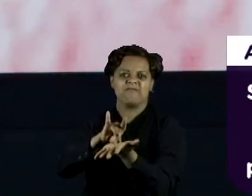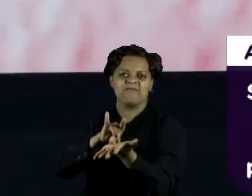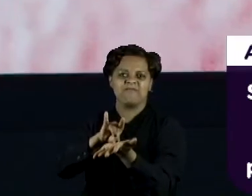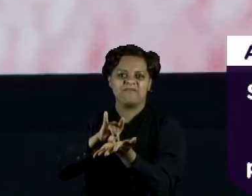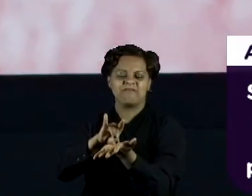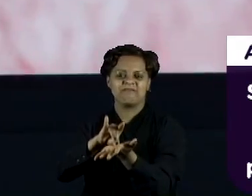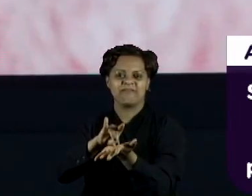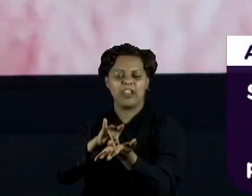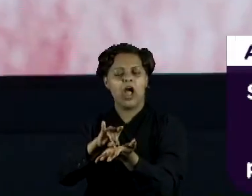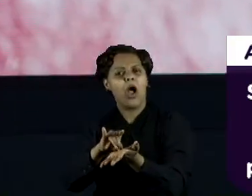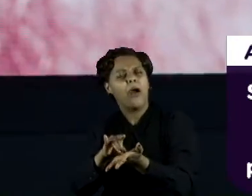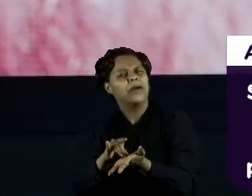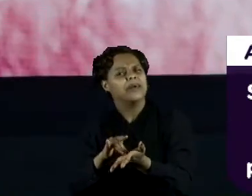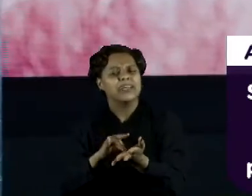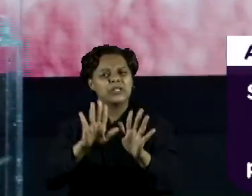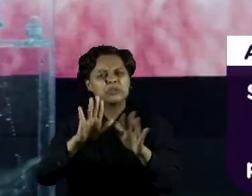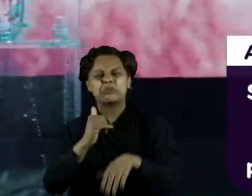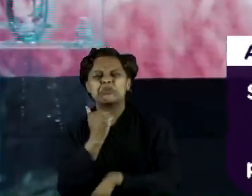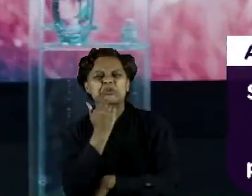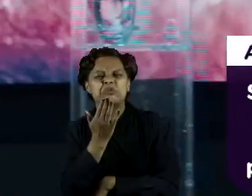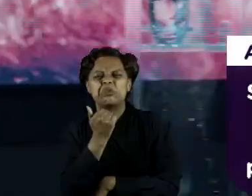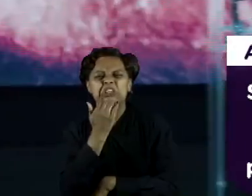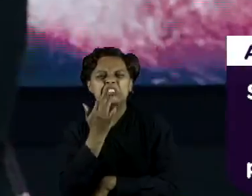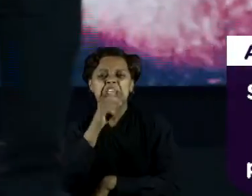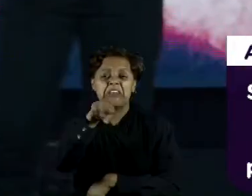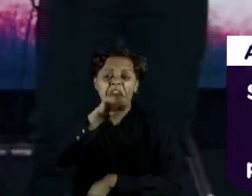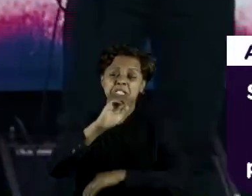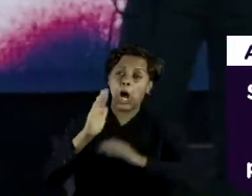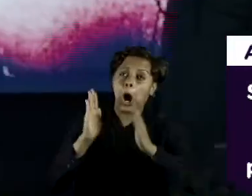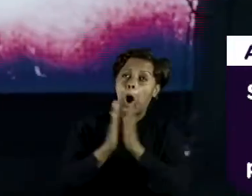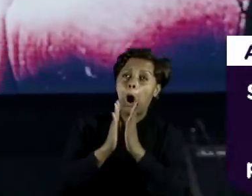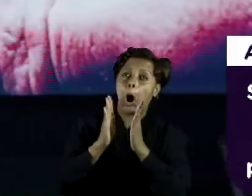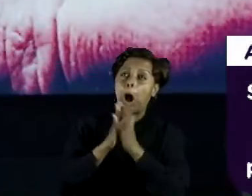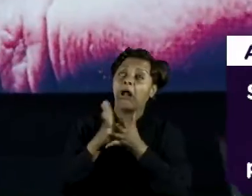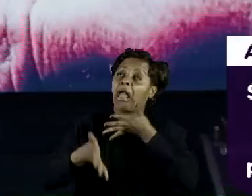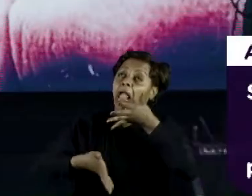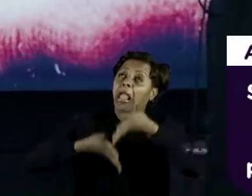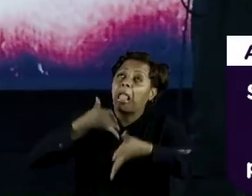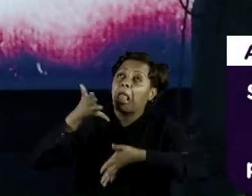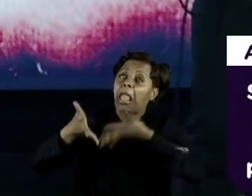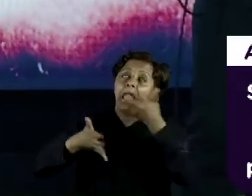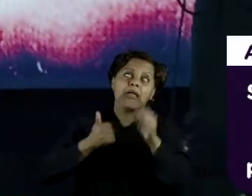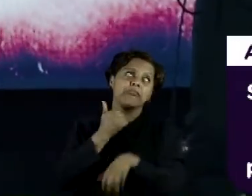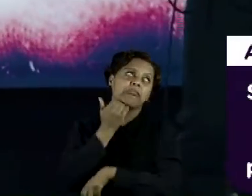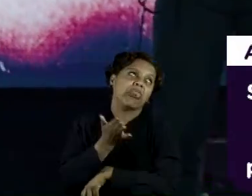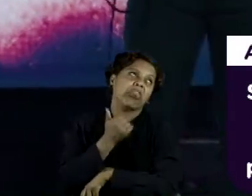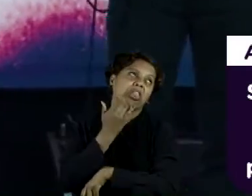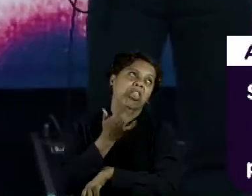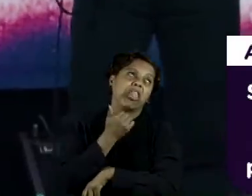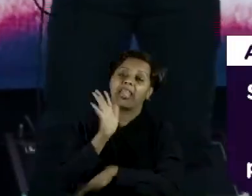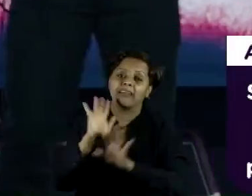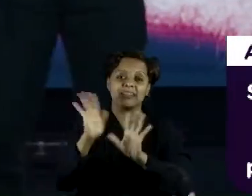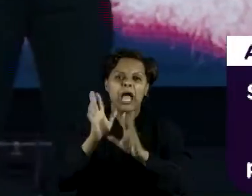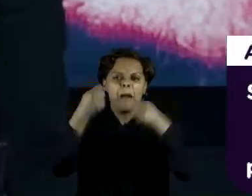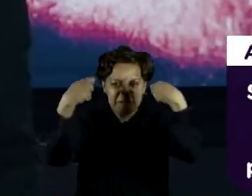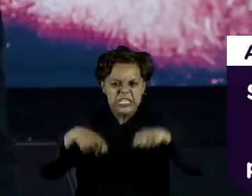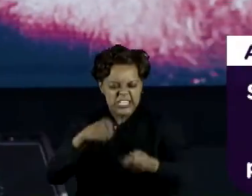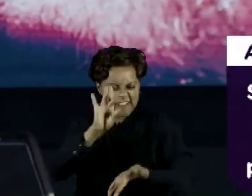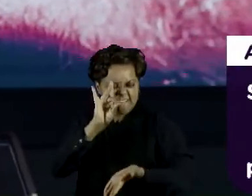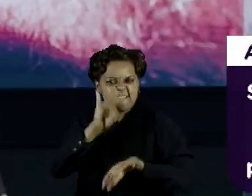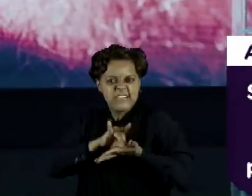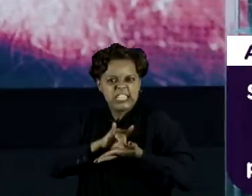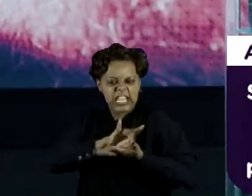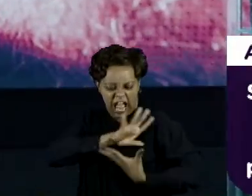porque eu quero dizer algo para você: não adianta nada você fazer uma oração da boca para fora, tem que ser de verdade, tem que ser lá dentro